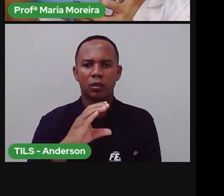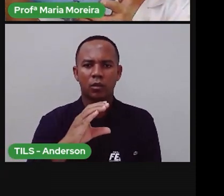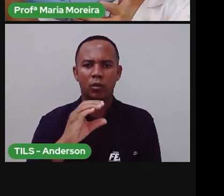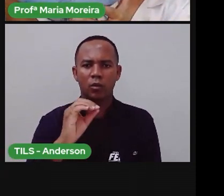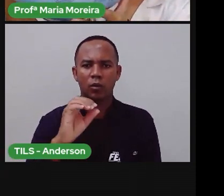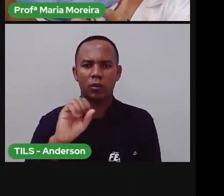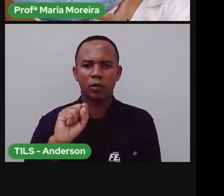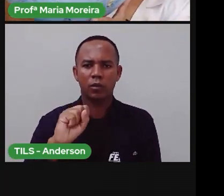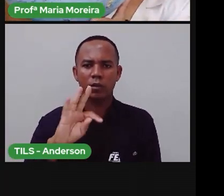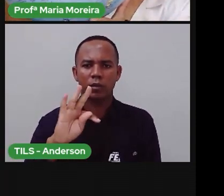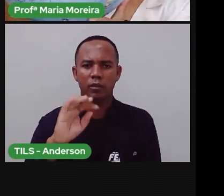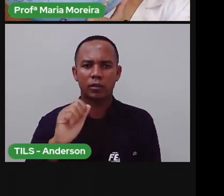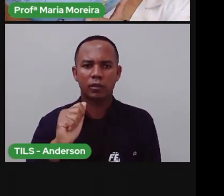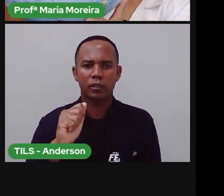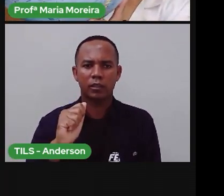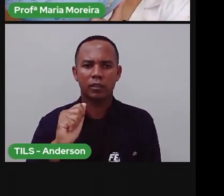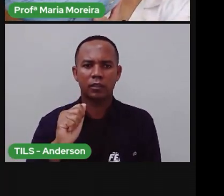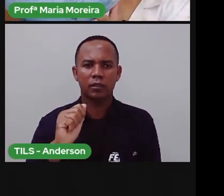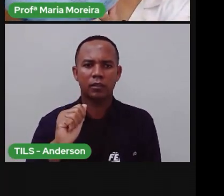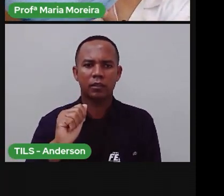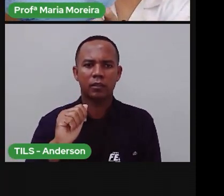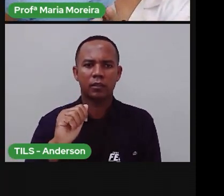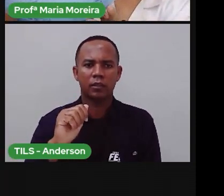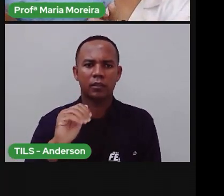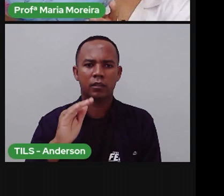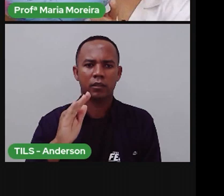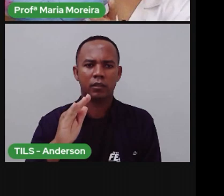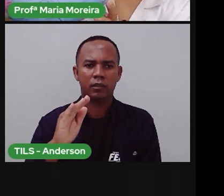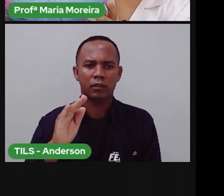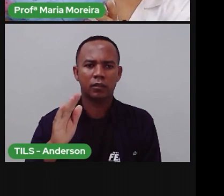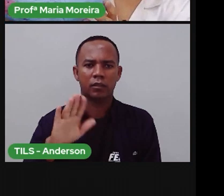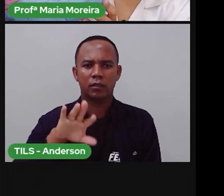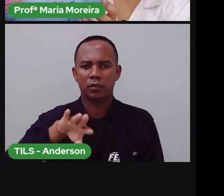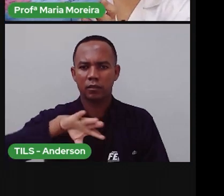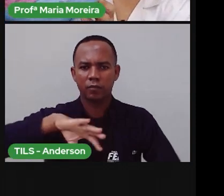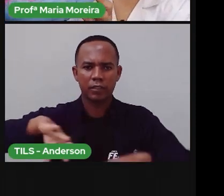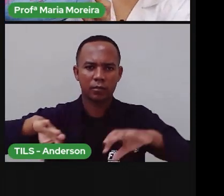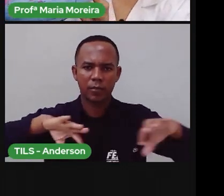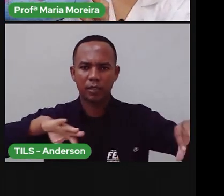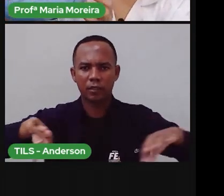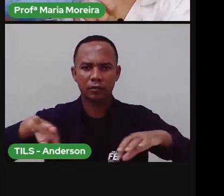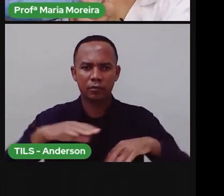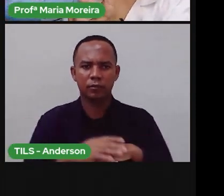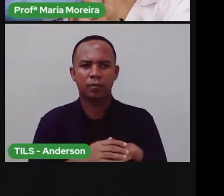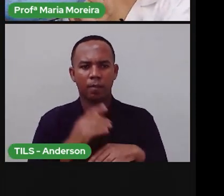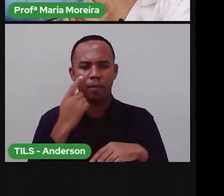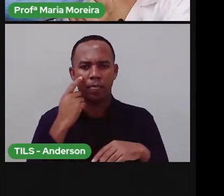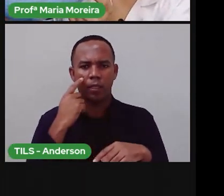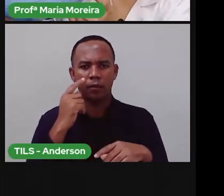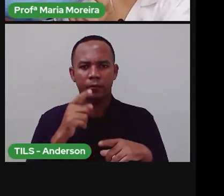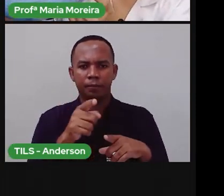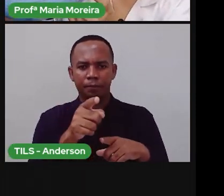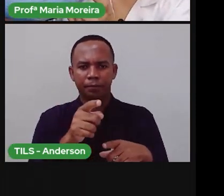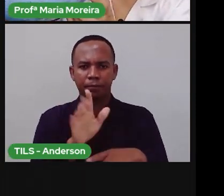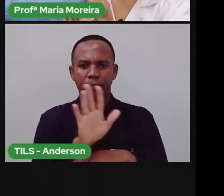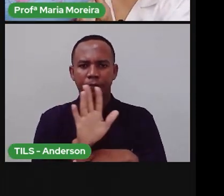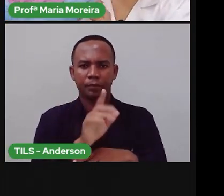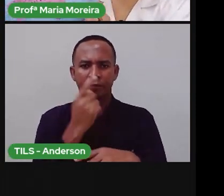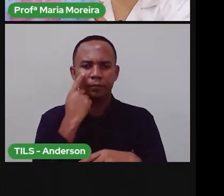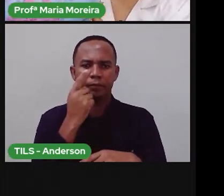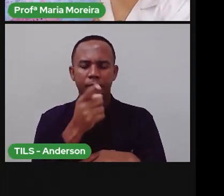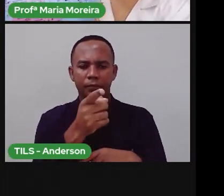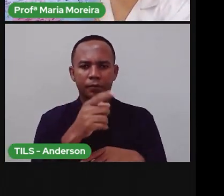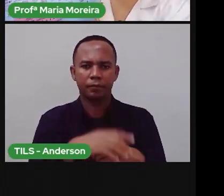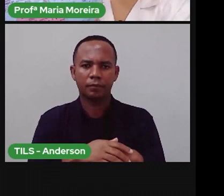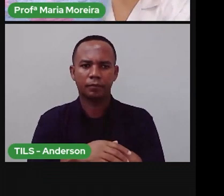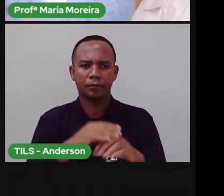vendo aqui, ó, então, isso aqui ele vem até chegar onde, ó, aqui, a Oceania, que é a Austrália,